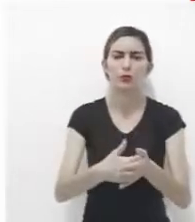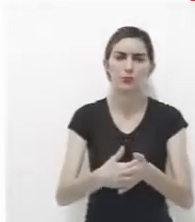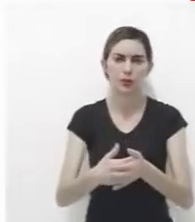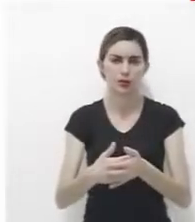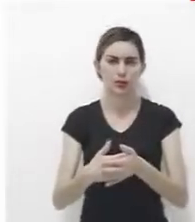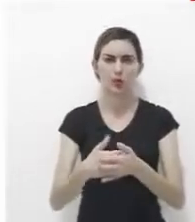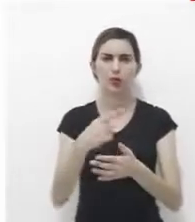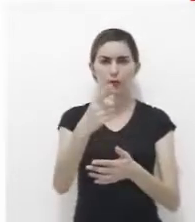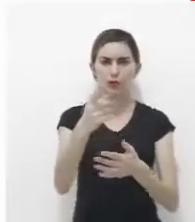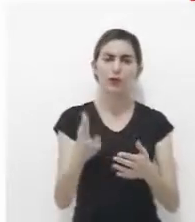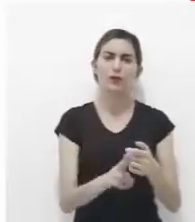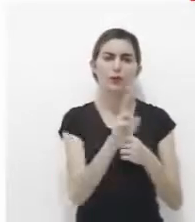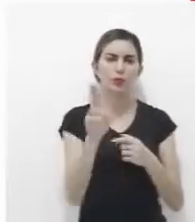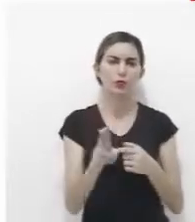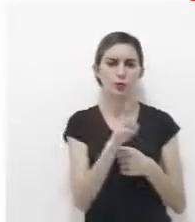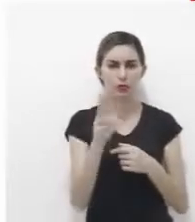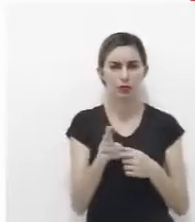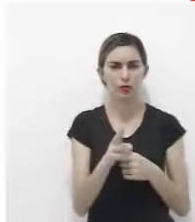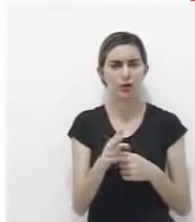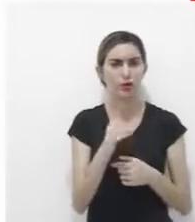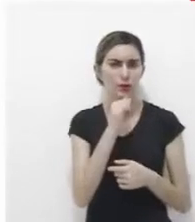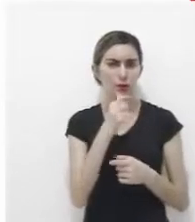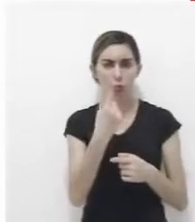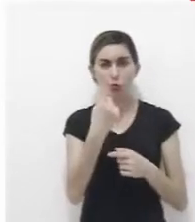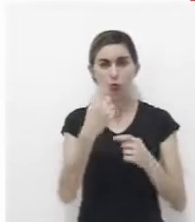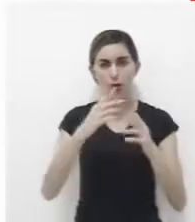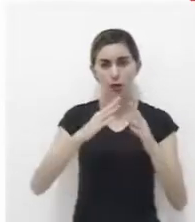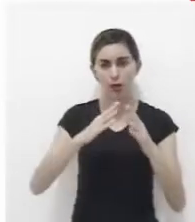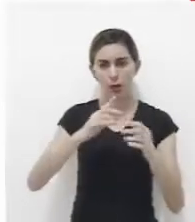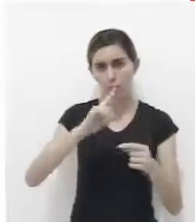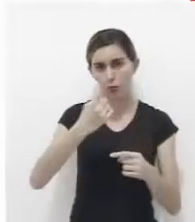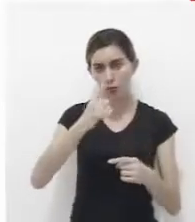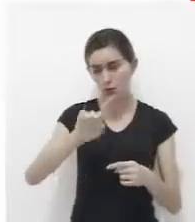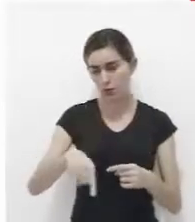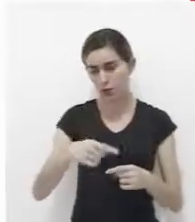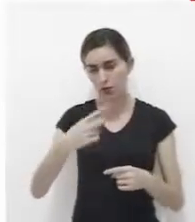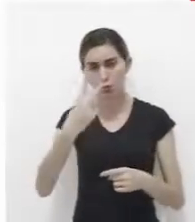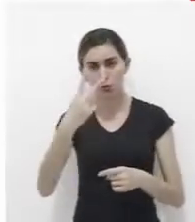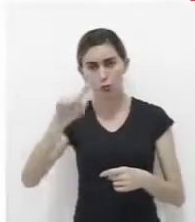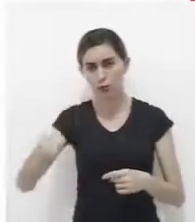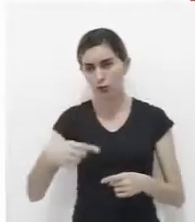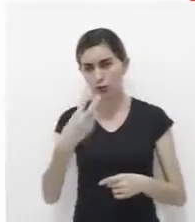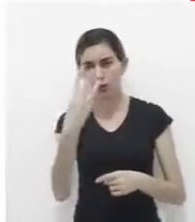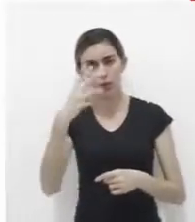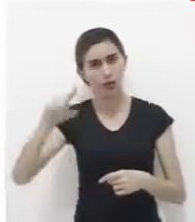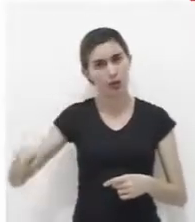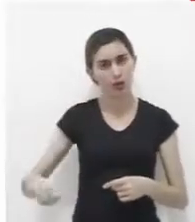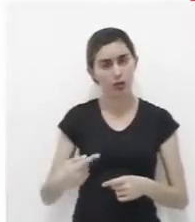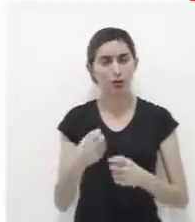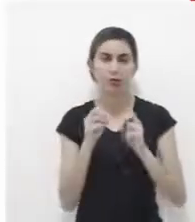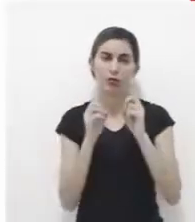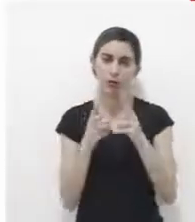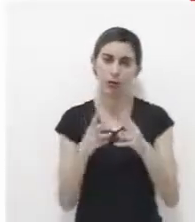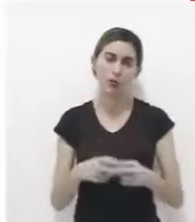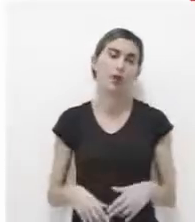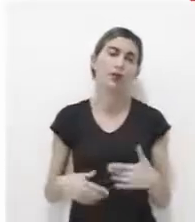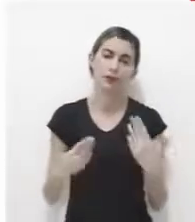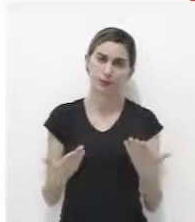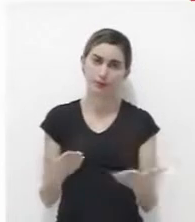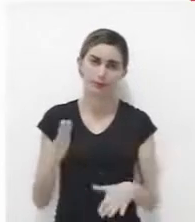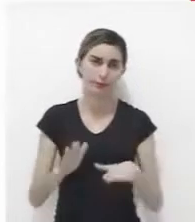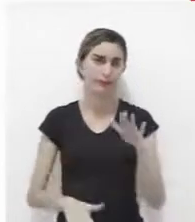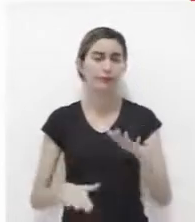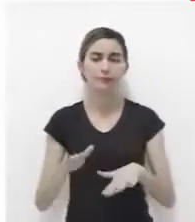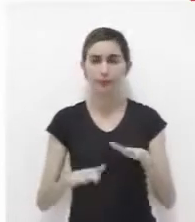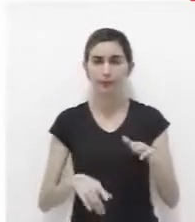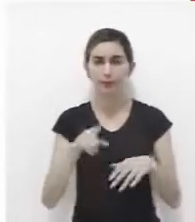a aproximação que você vai utilizar. De uma casa decimal, de 2, de 3, ok?